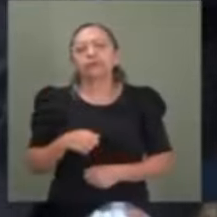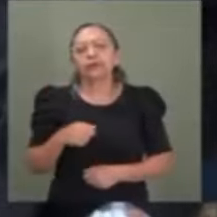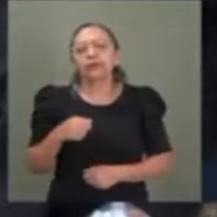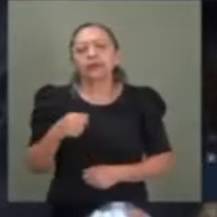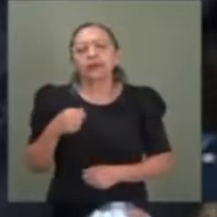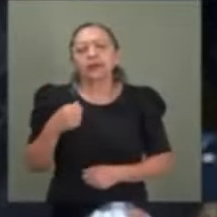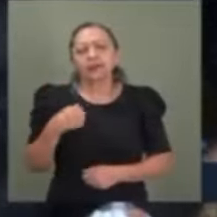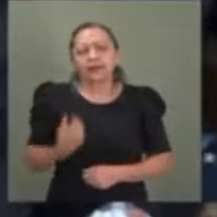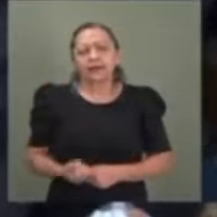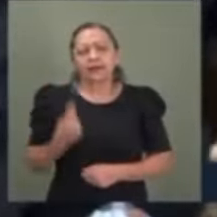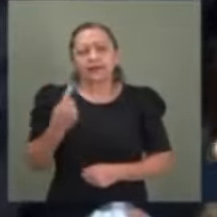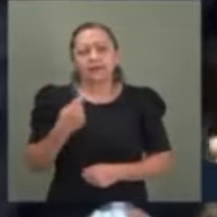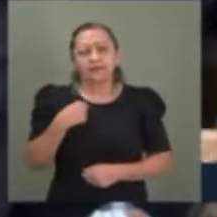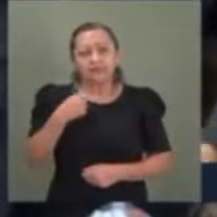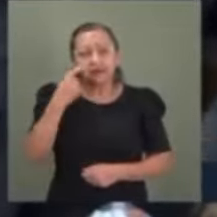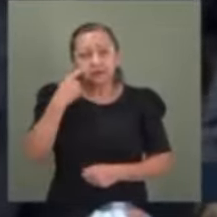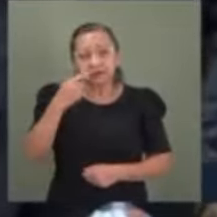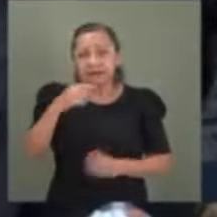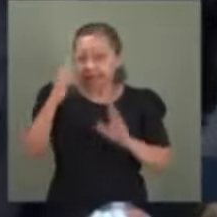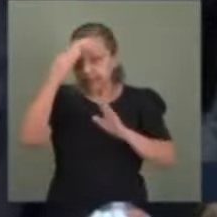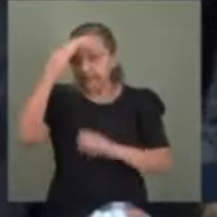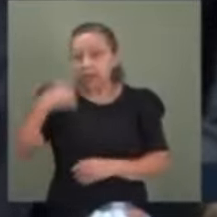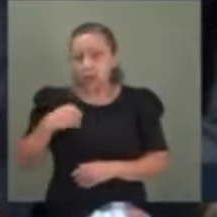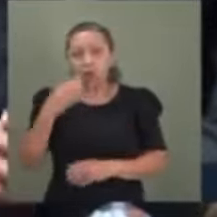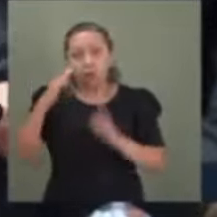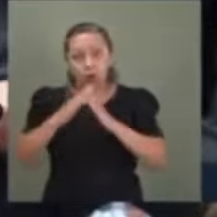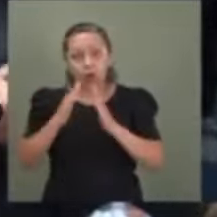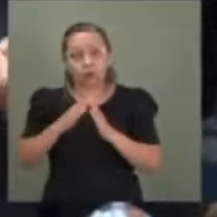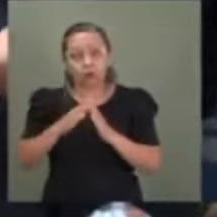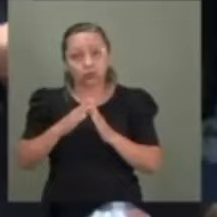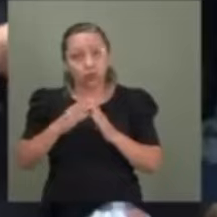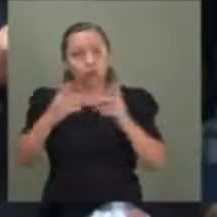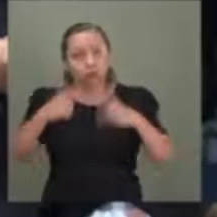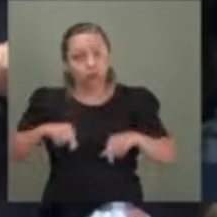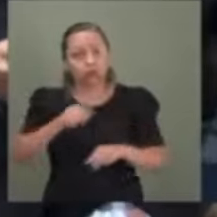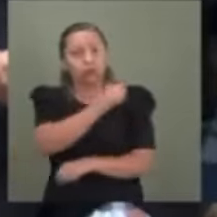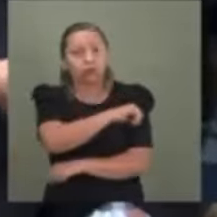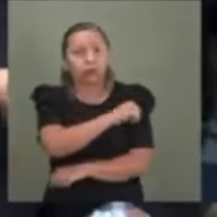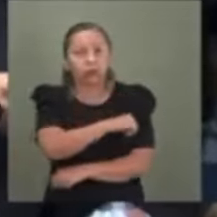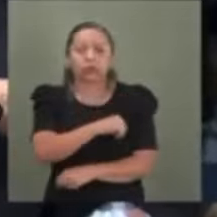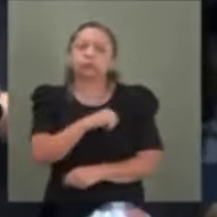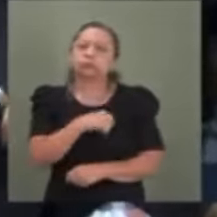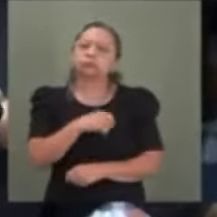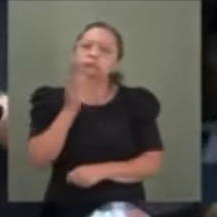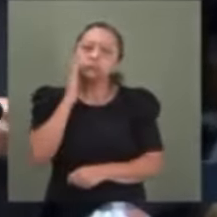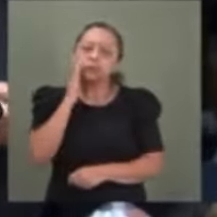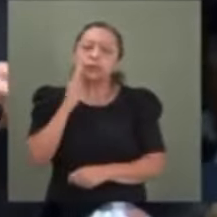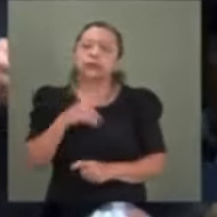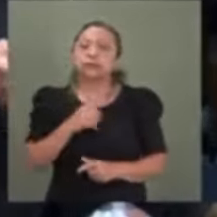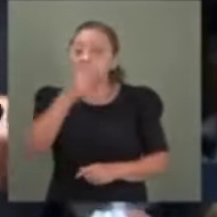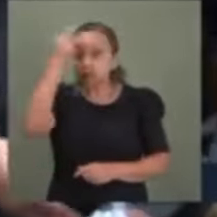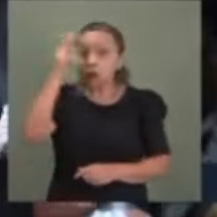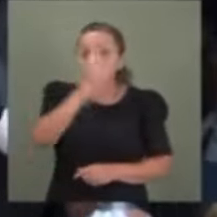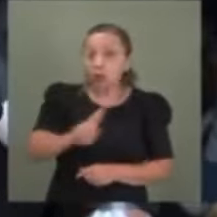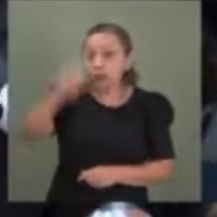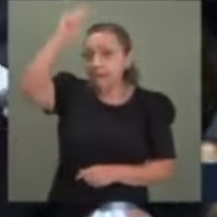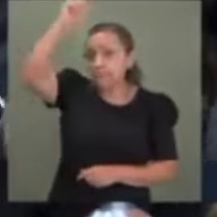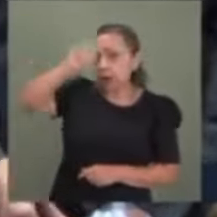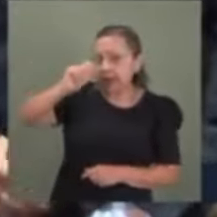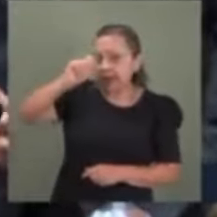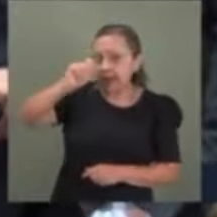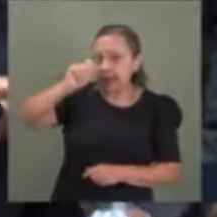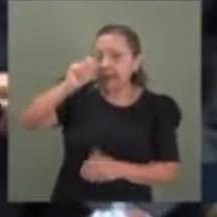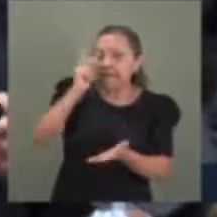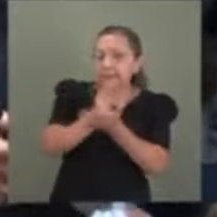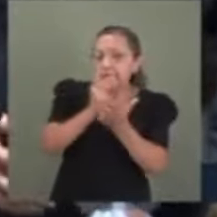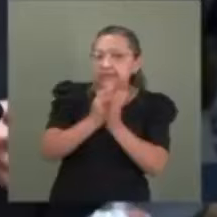um boné com a sigla CPX, a mesma inscrição, as mesmas letras encontradas em fuzis apreendidos do